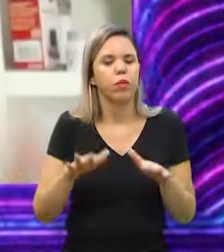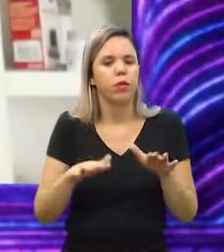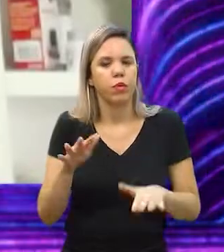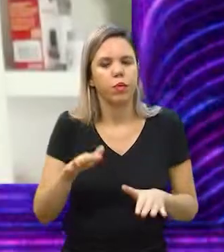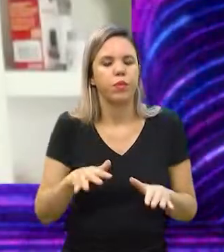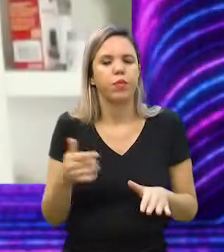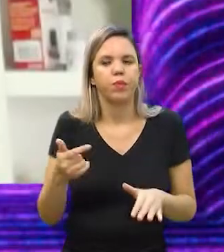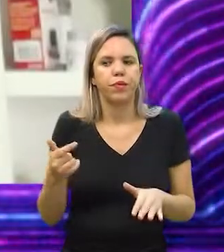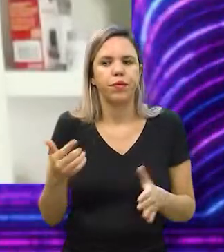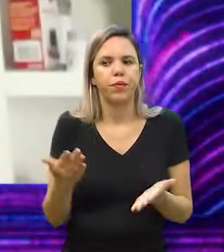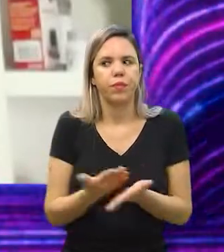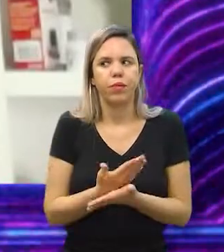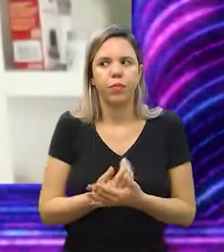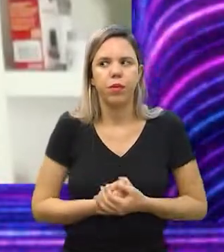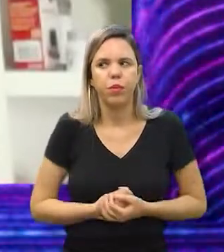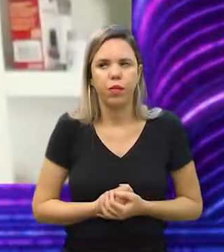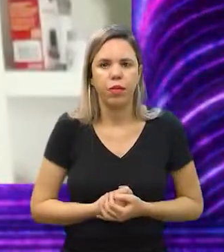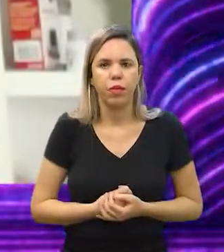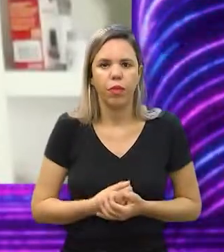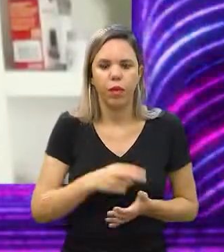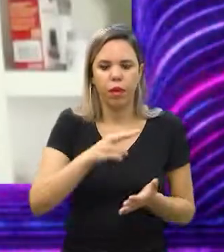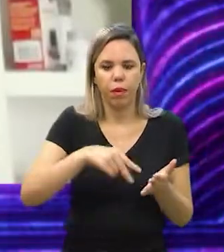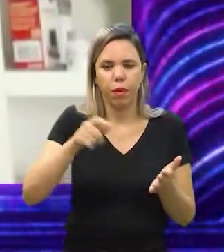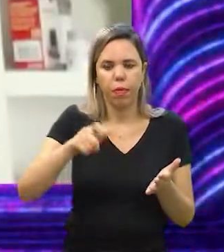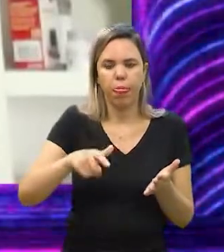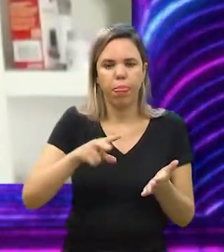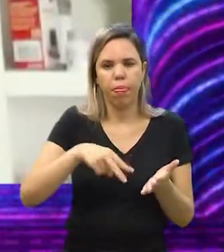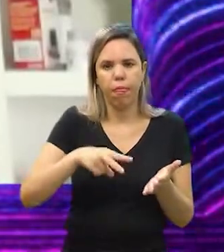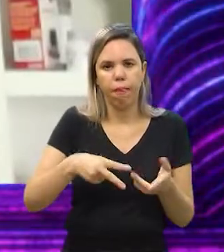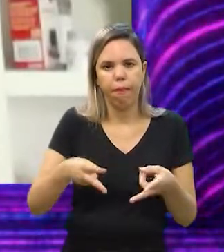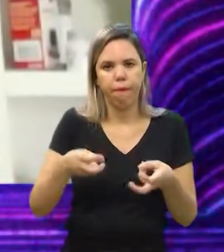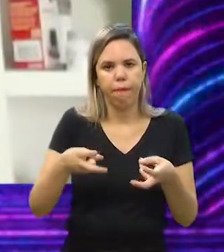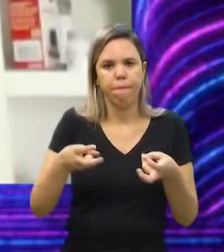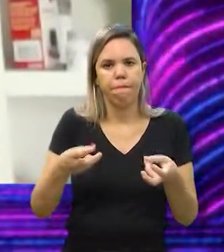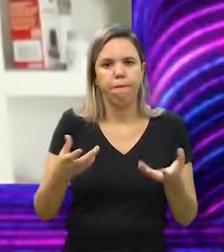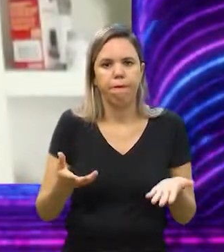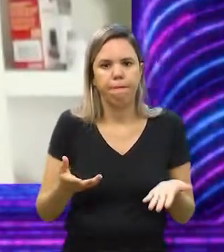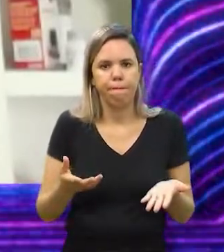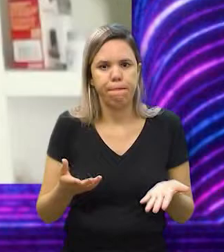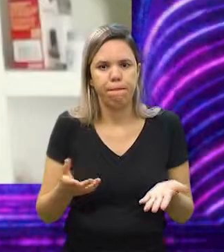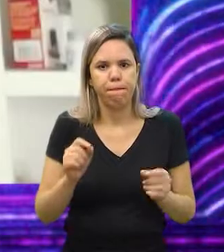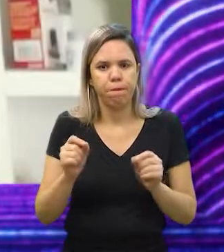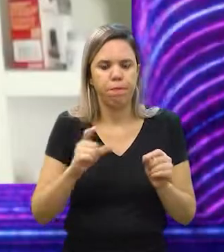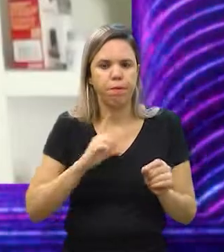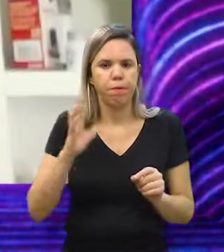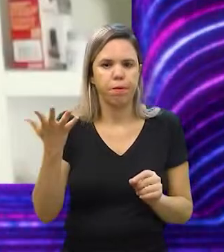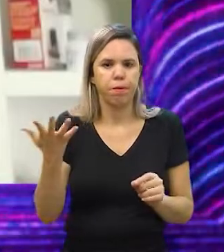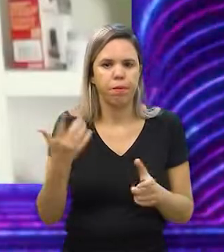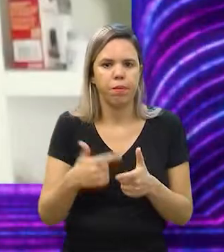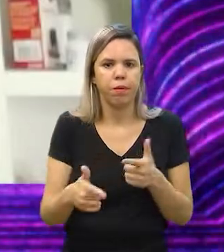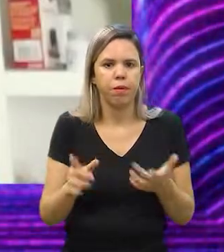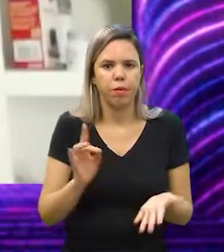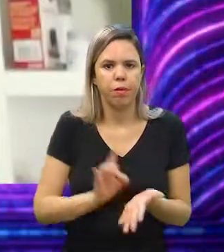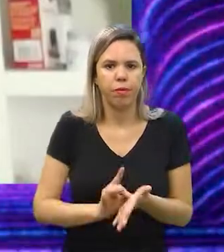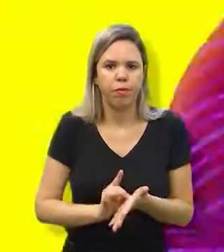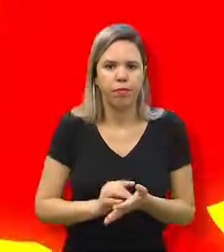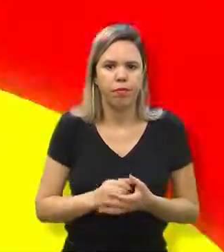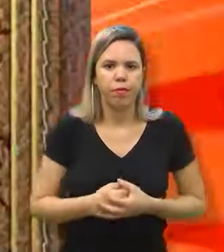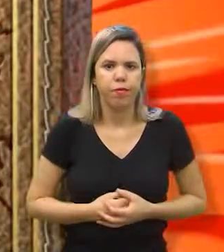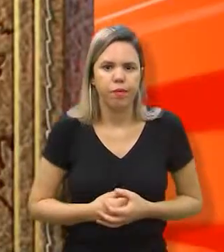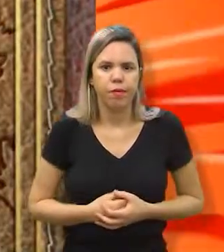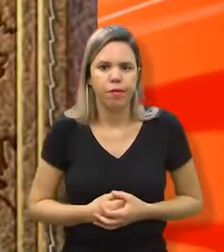Talvez no segundo livro o leitor já vai perceber o que está acontecendo realmente